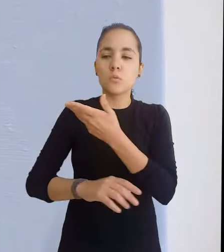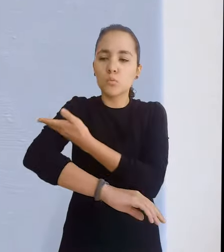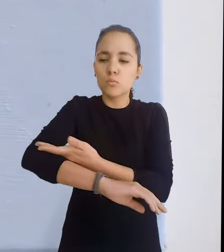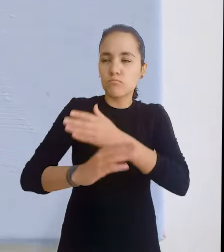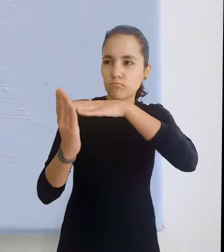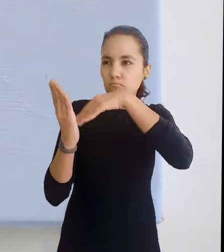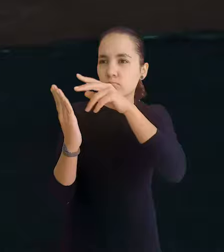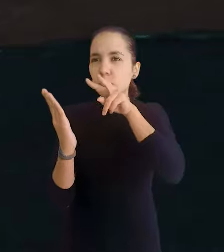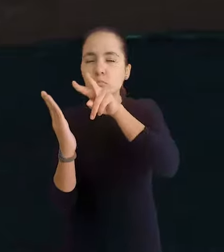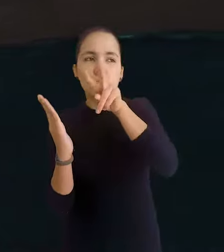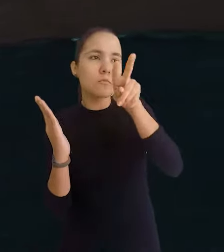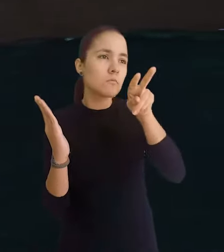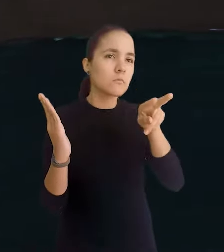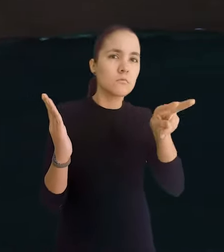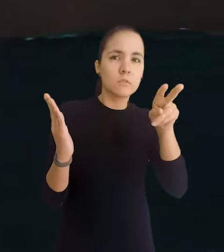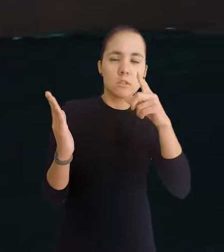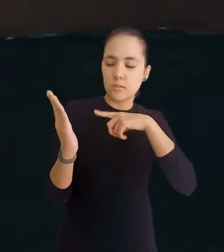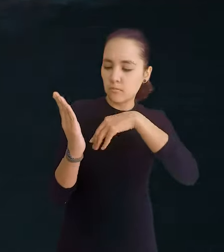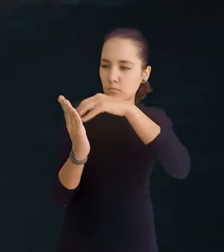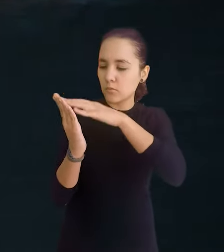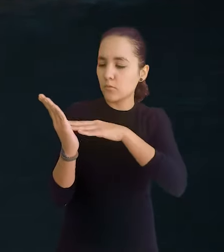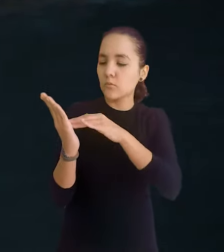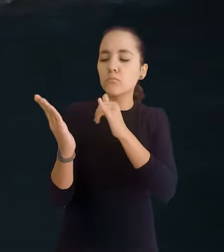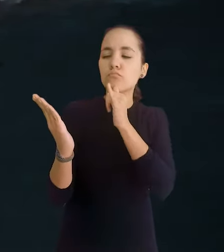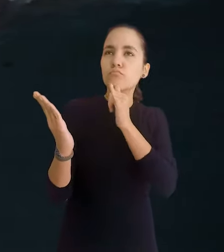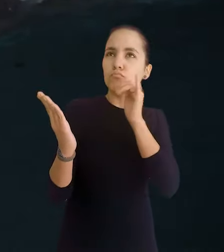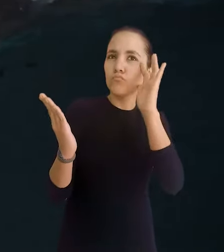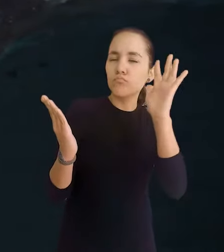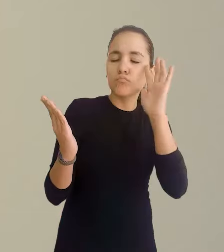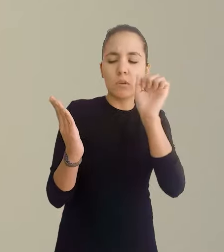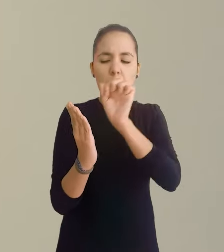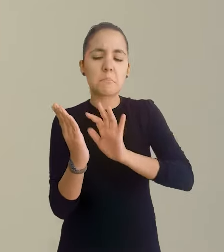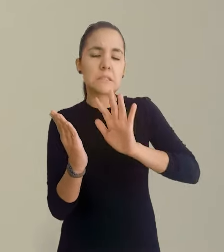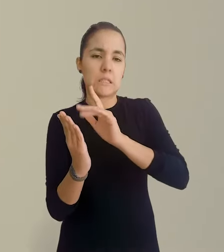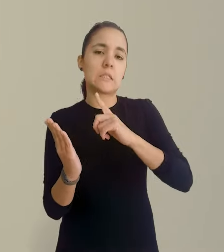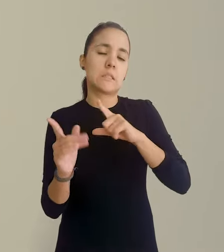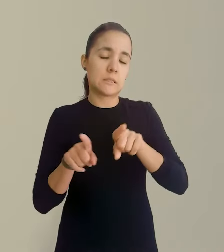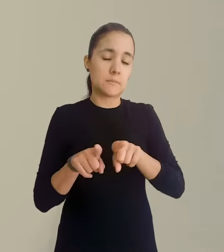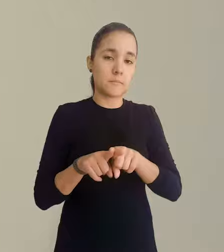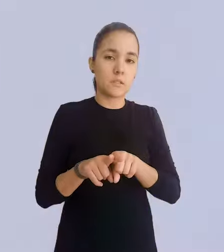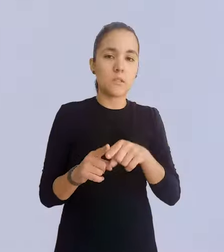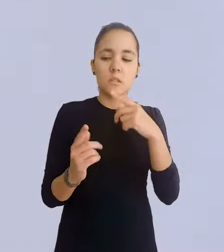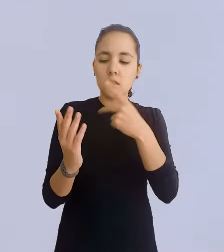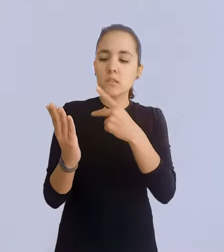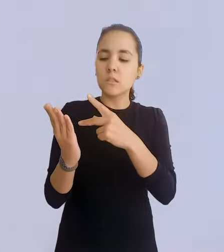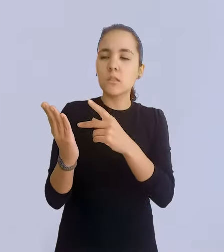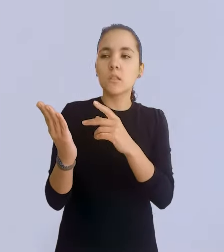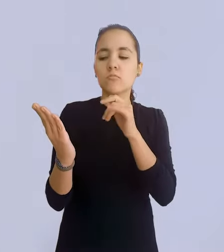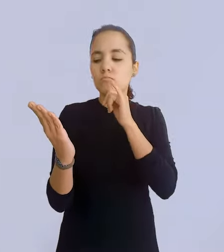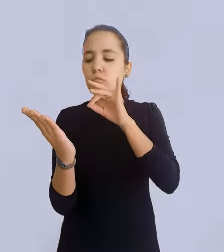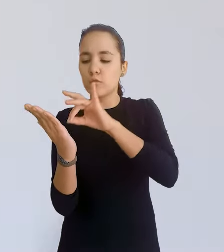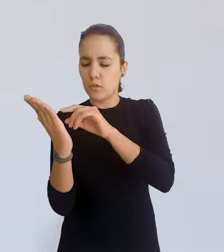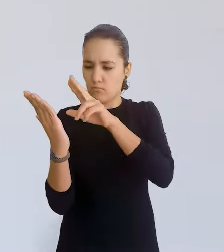em investigações pictóricas, tanto em pinturas figurativas como abstratas. No campo de suas obras figurativas,